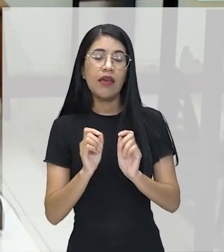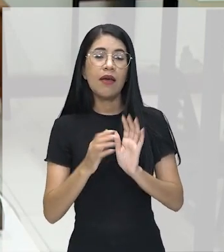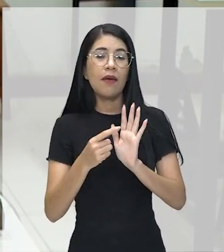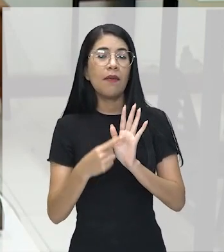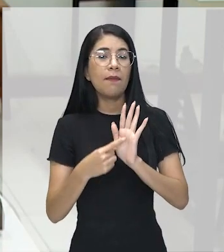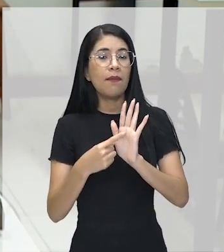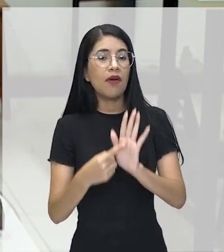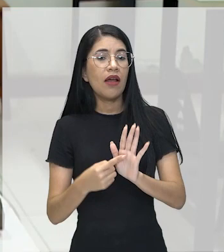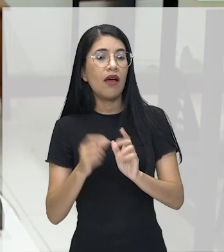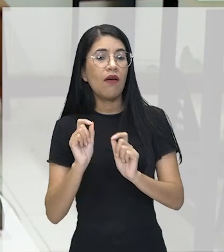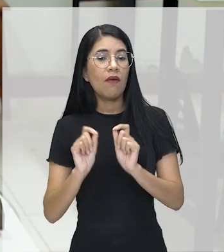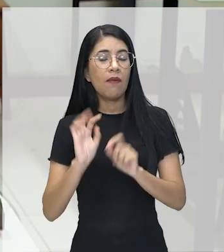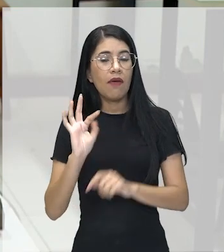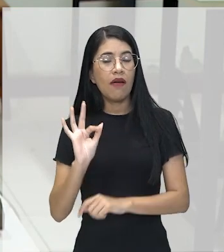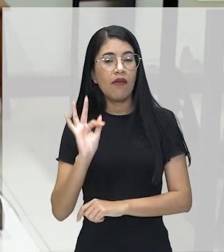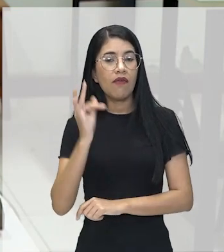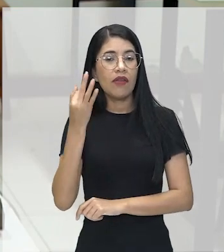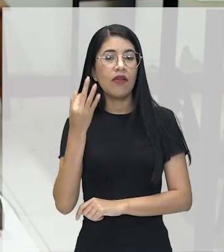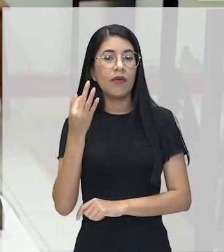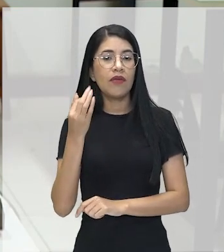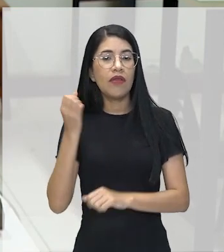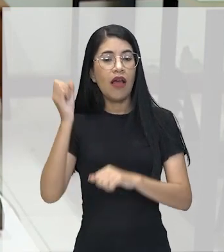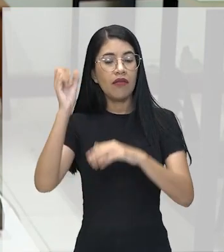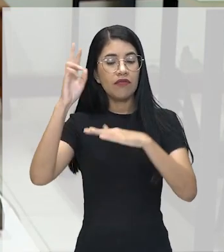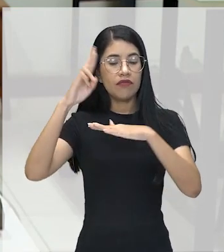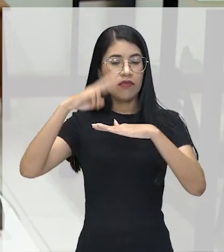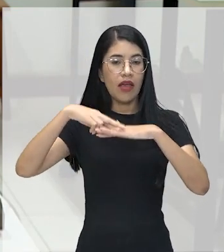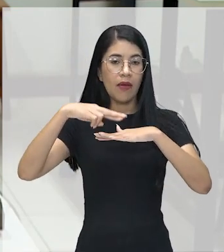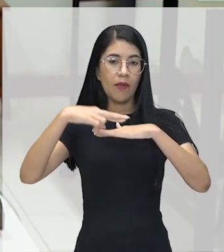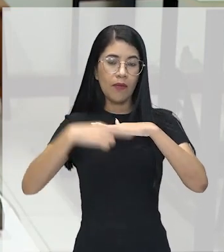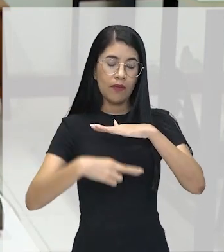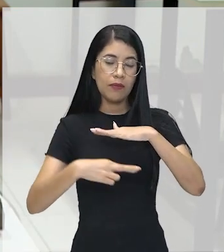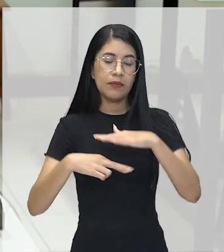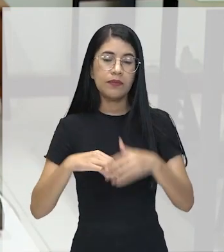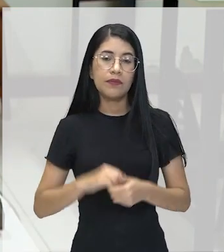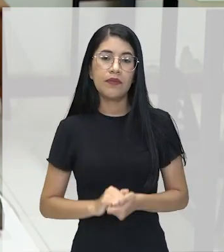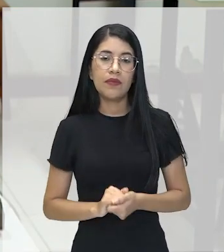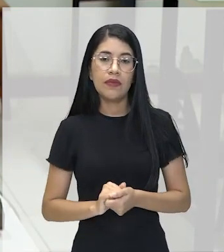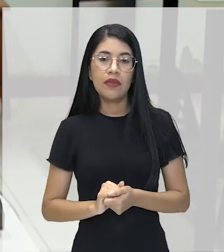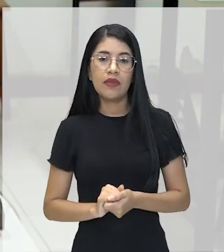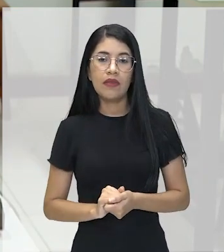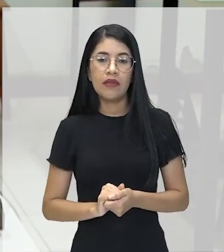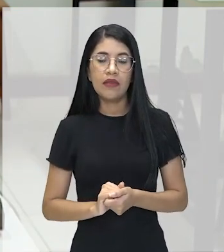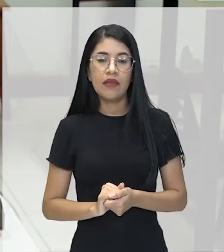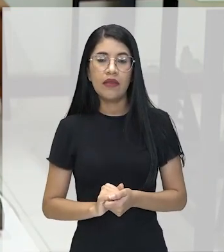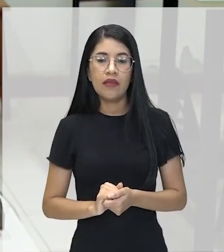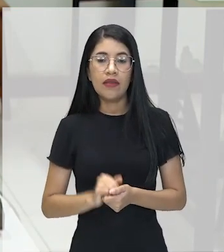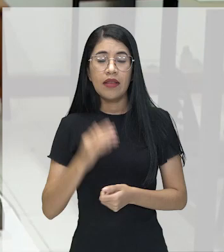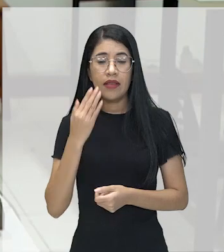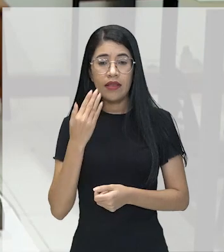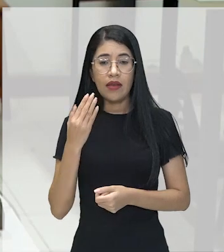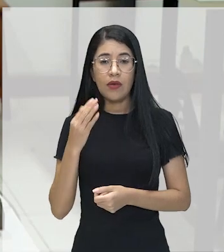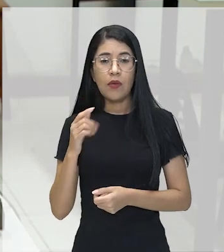o fenômeno da refração da luz. Nós vamos começar pegando um feixe de laser,